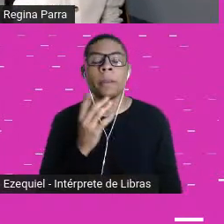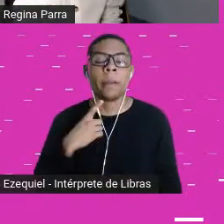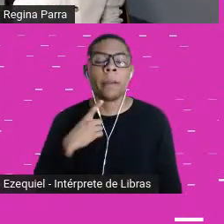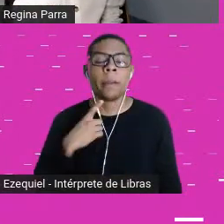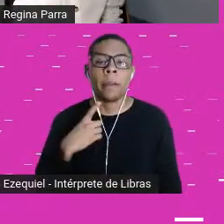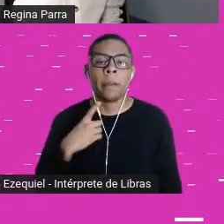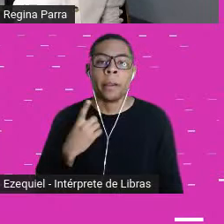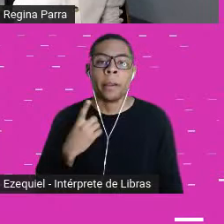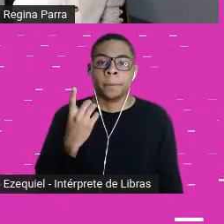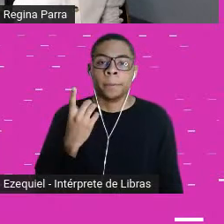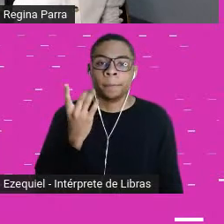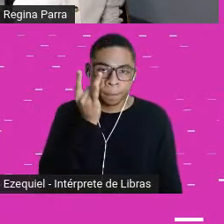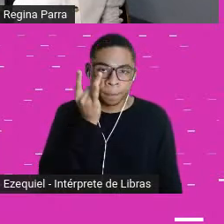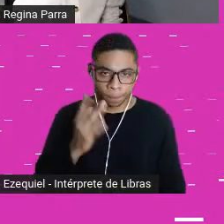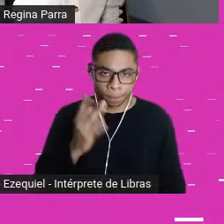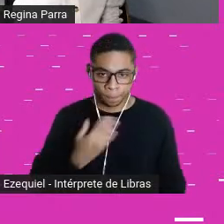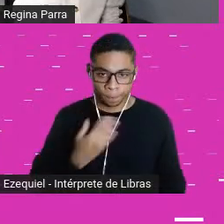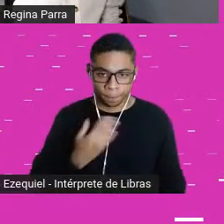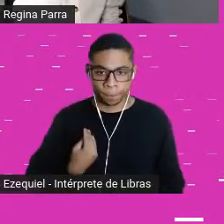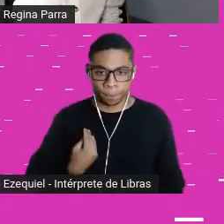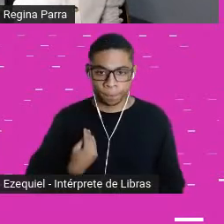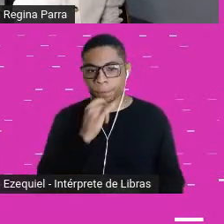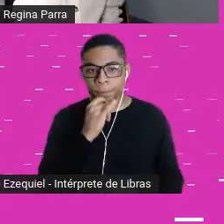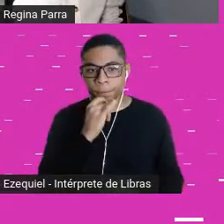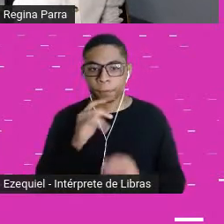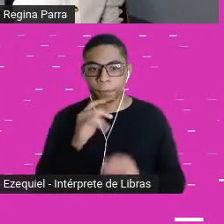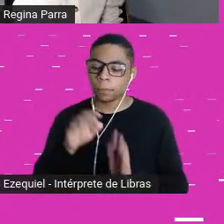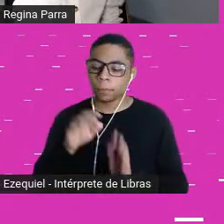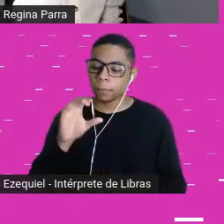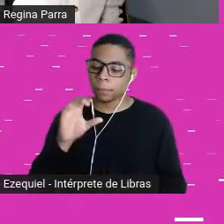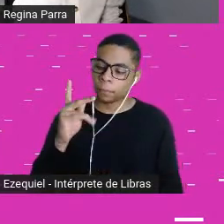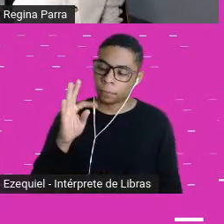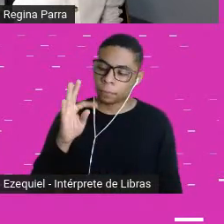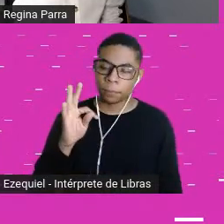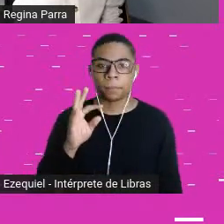Que é o CPT, enfim, dessa passagem, foi